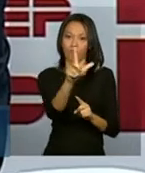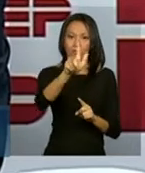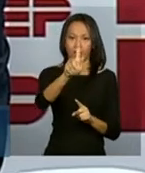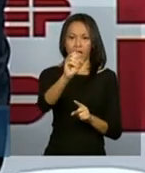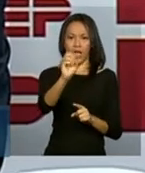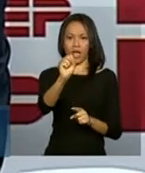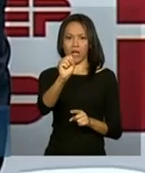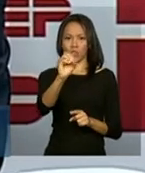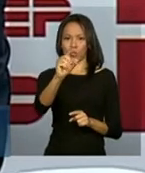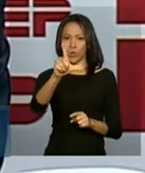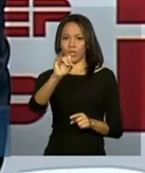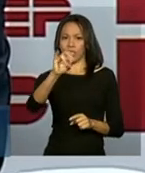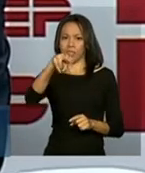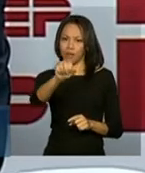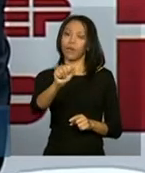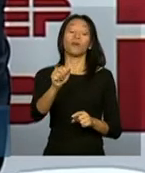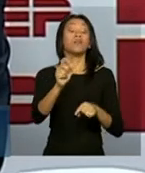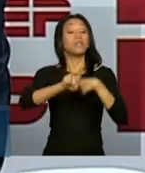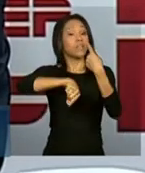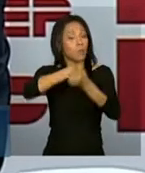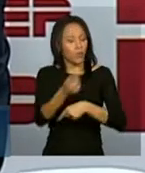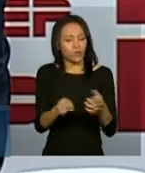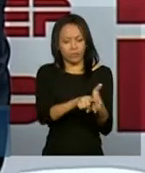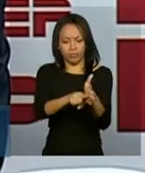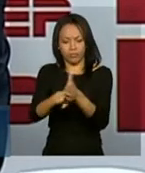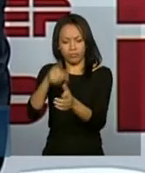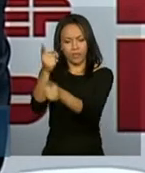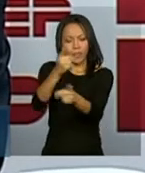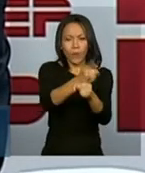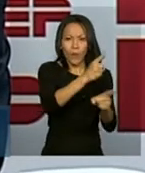históricas. Os resultados encontrados na nossa pesquisa são